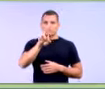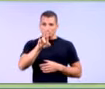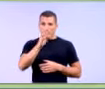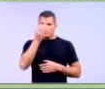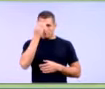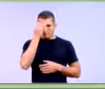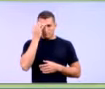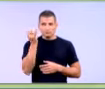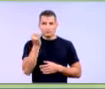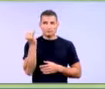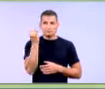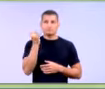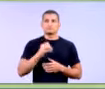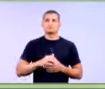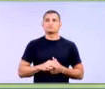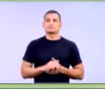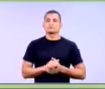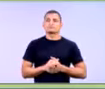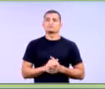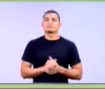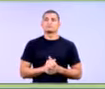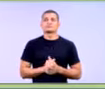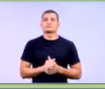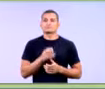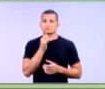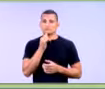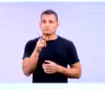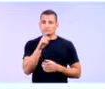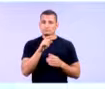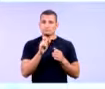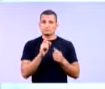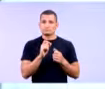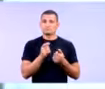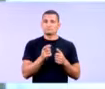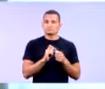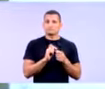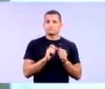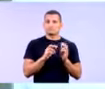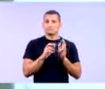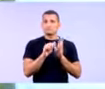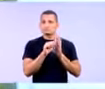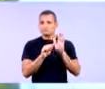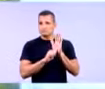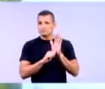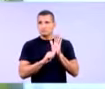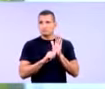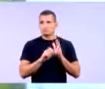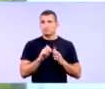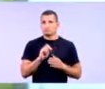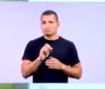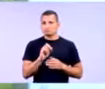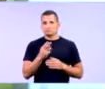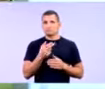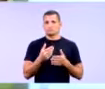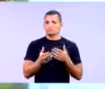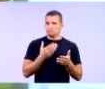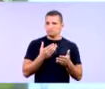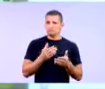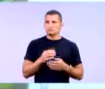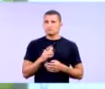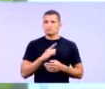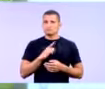sempre se vocês forem submeter um artigo para avaliação ou para algum periódico, sempre vai ter lá.